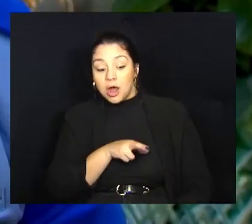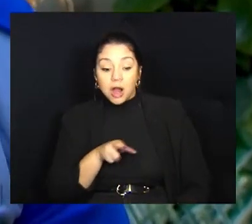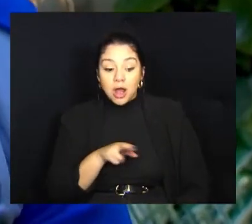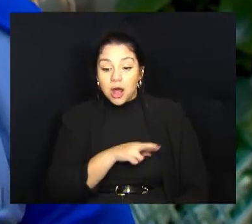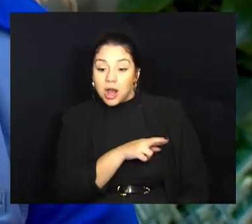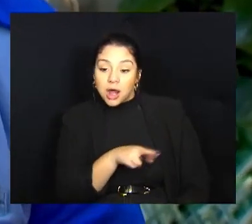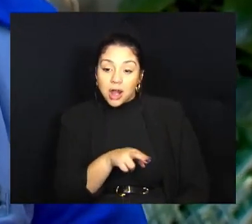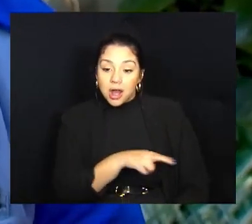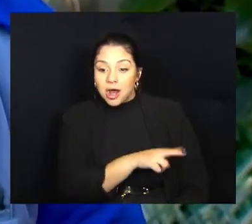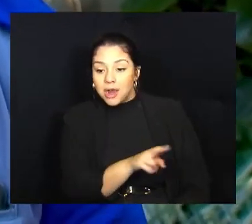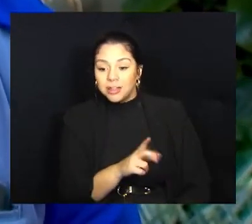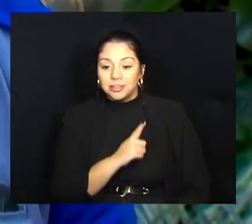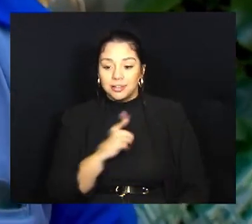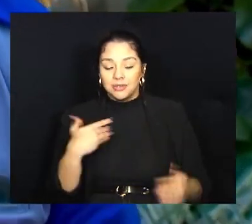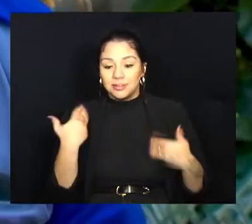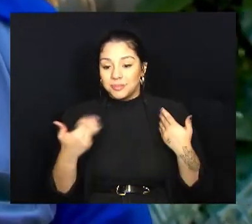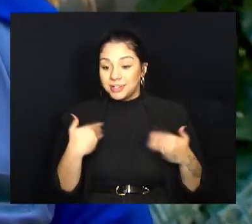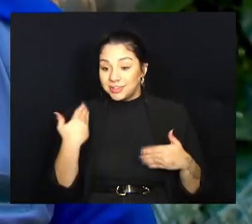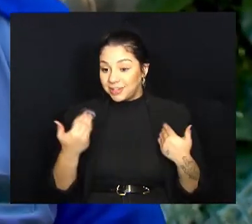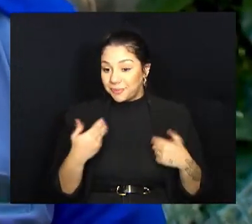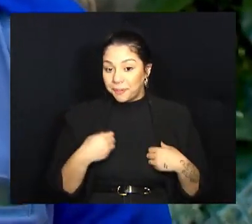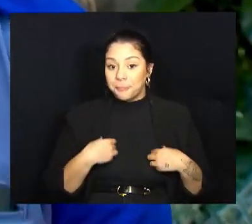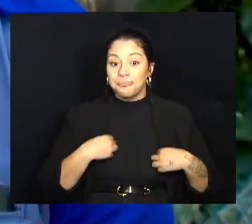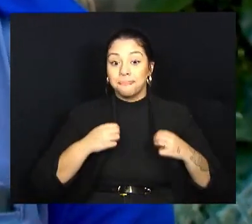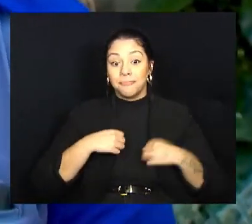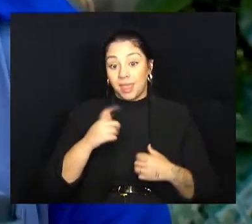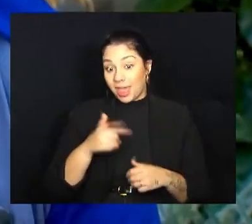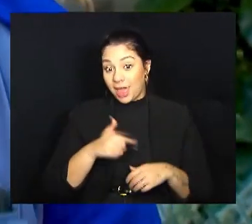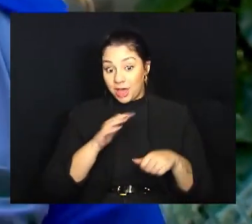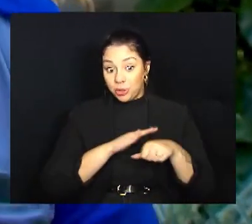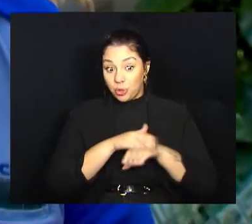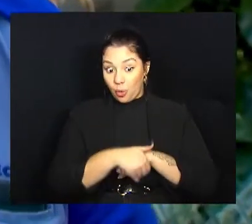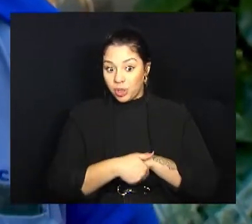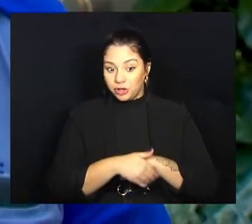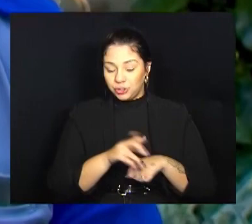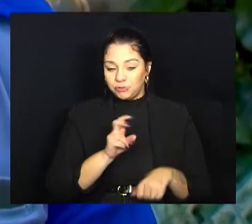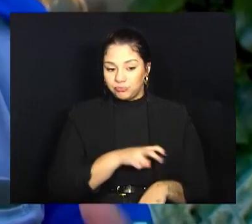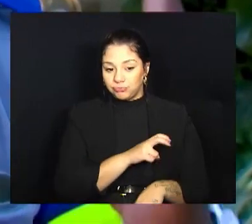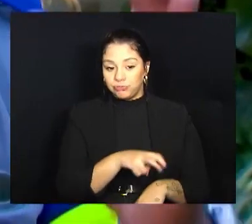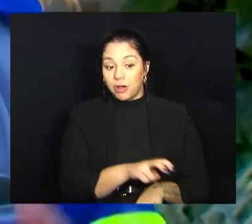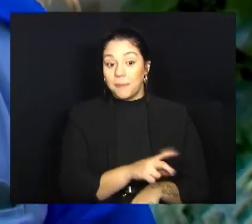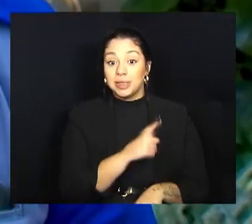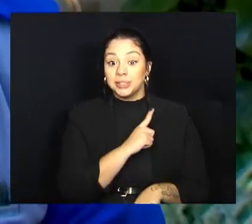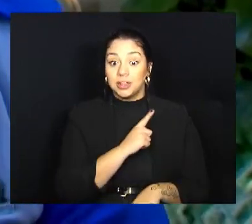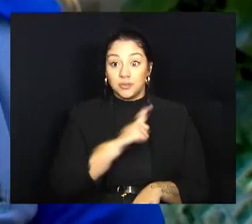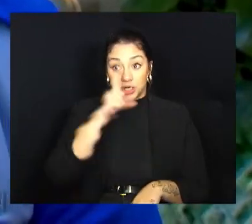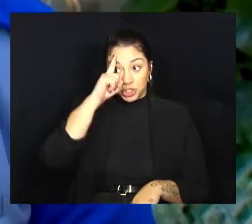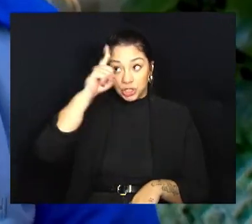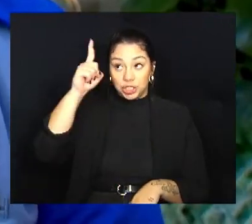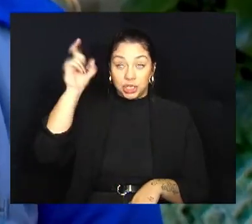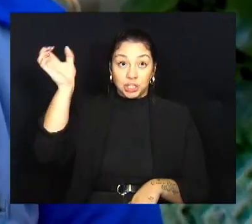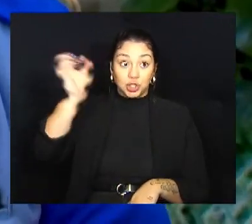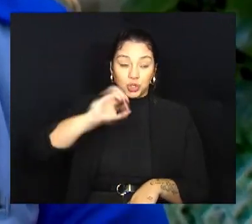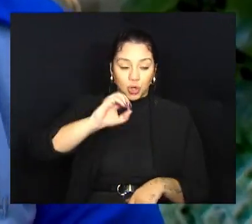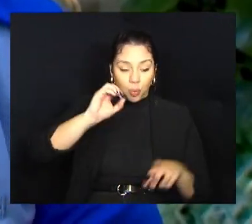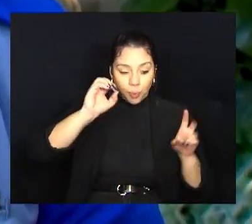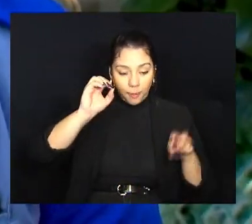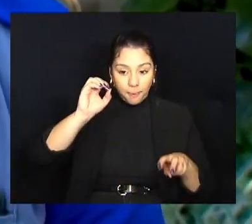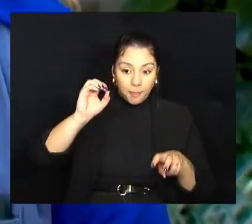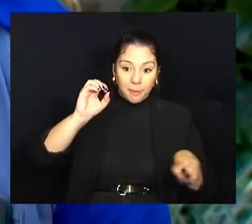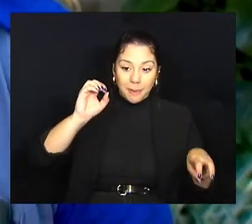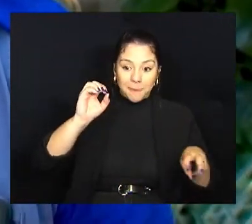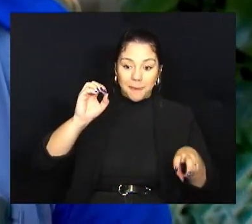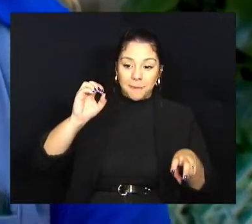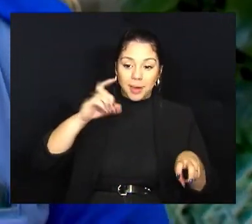seu passeio, embora ele é de hábitos noturnos, nesse dia ele estava caminhando em pleno sol. Quando eu observei